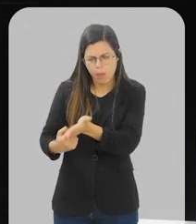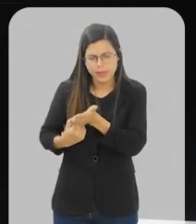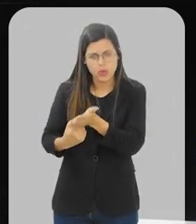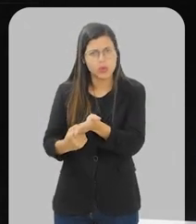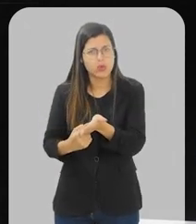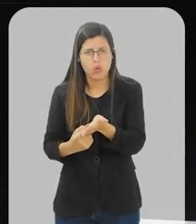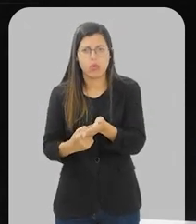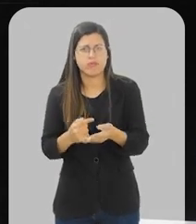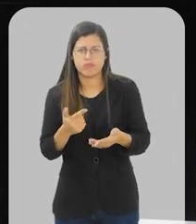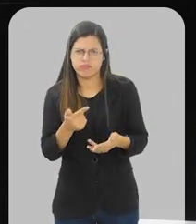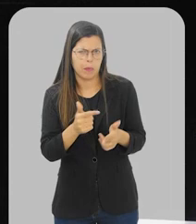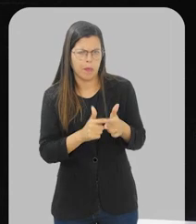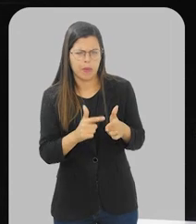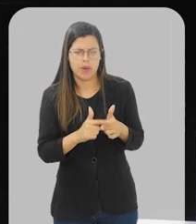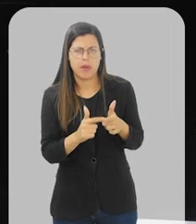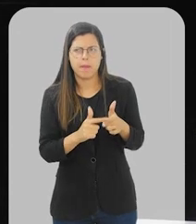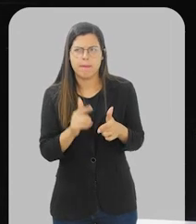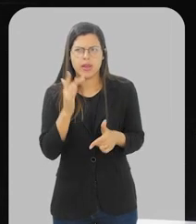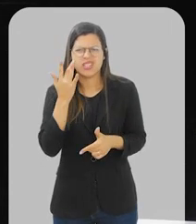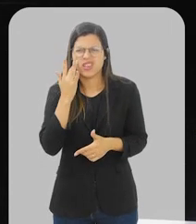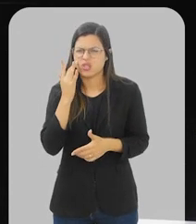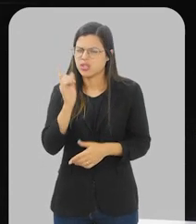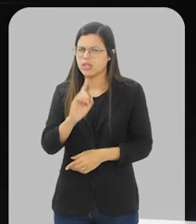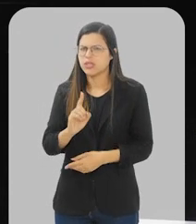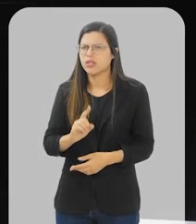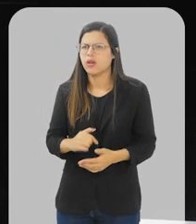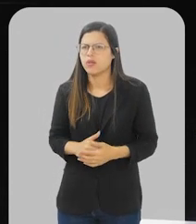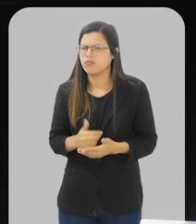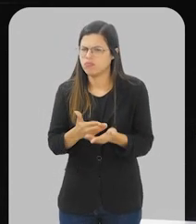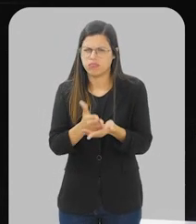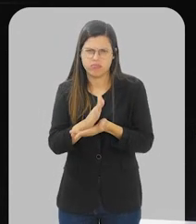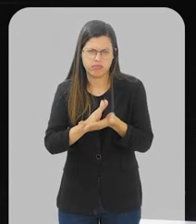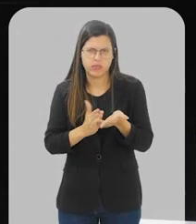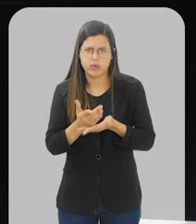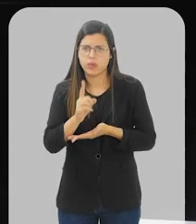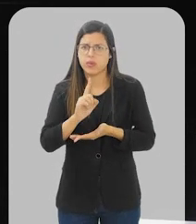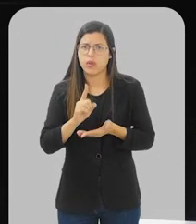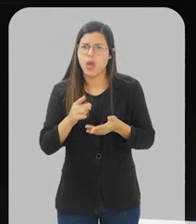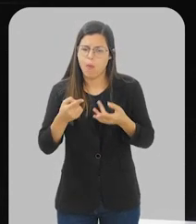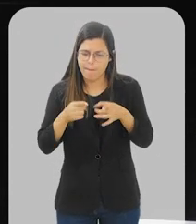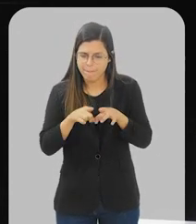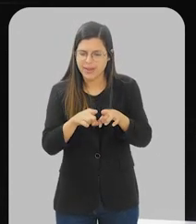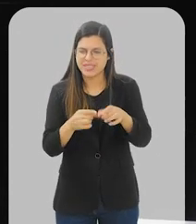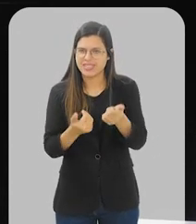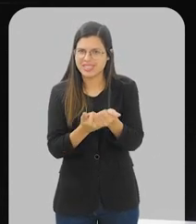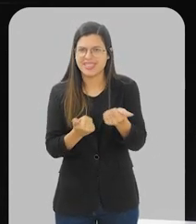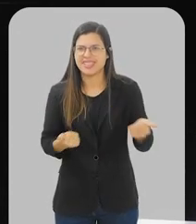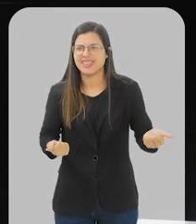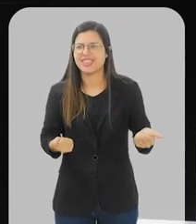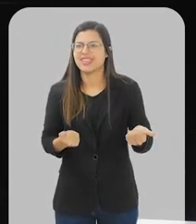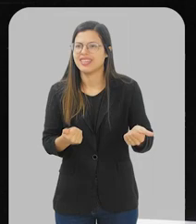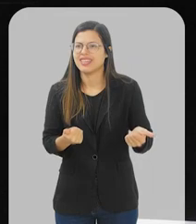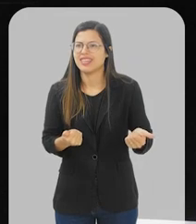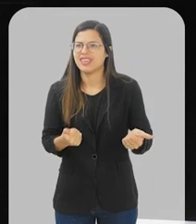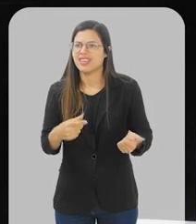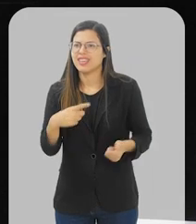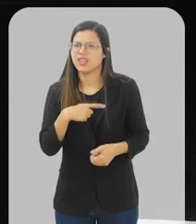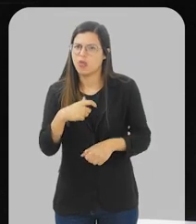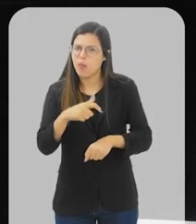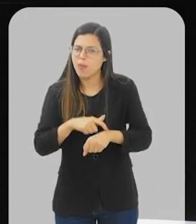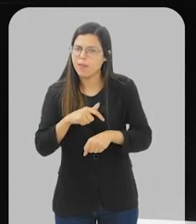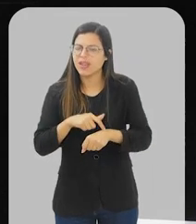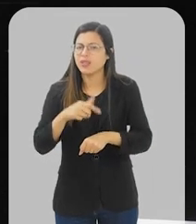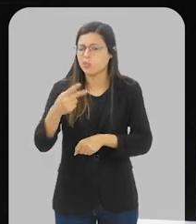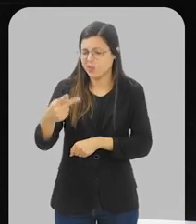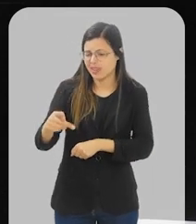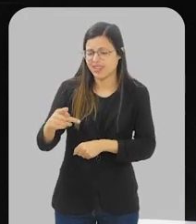combinar também, não tem problema. Mas eu acho que não. Acho que ali é uma parceria muito grande entre o mestre e a rainha de bateria. Vai